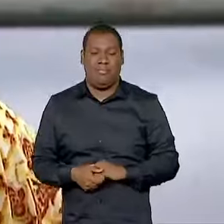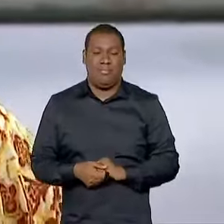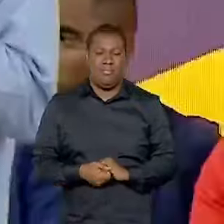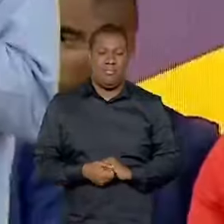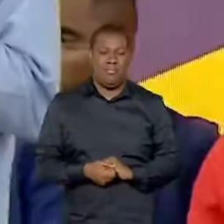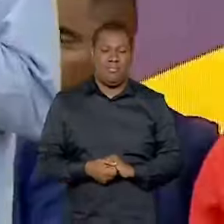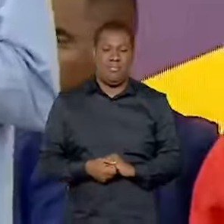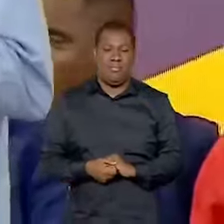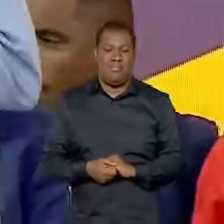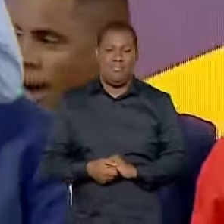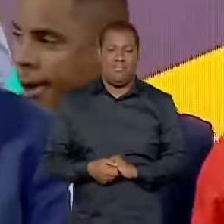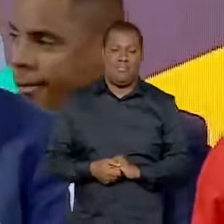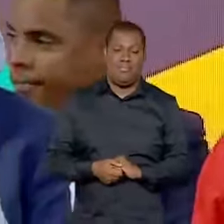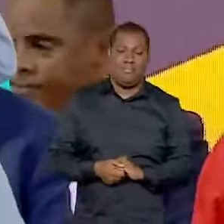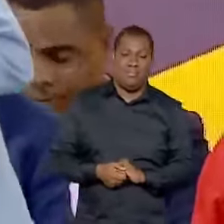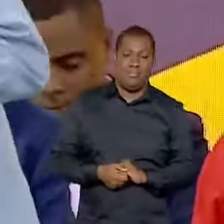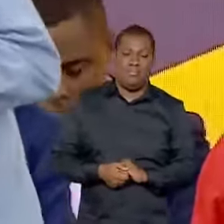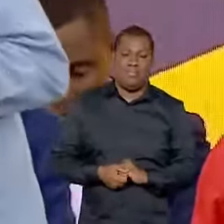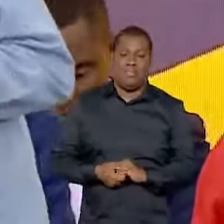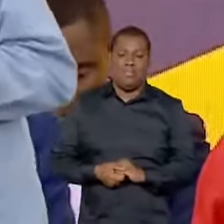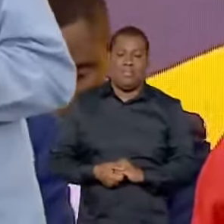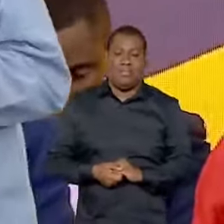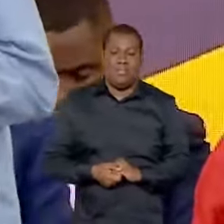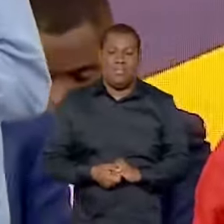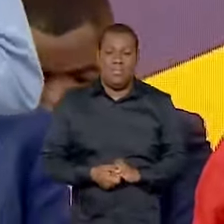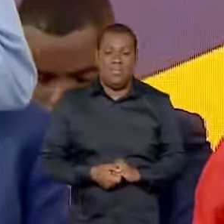só quem é vítima reconhece.